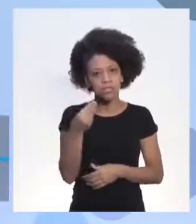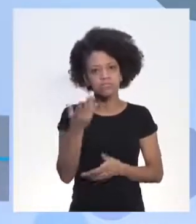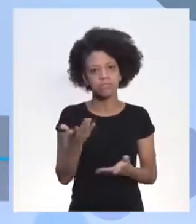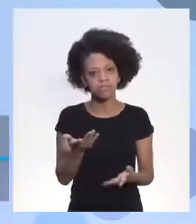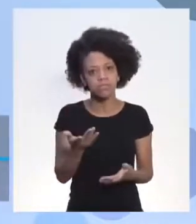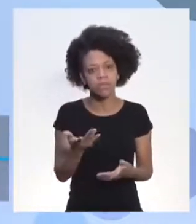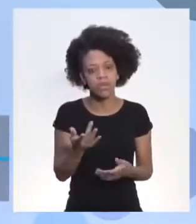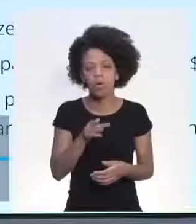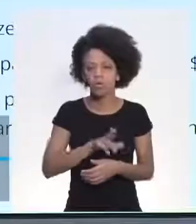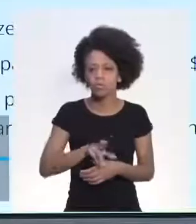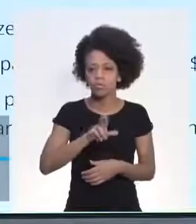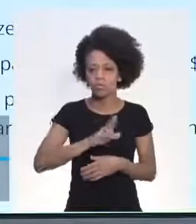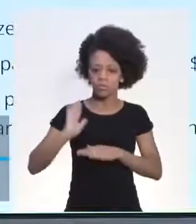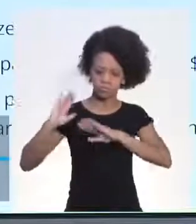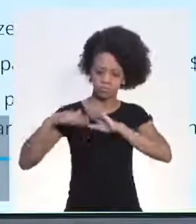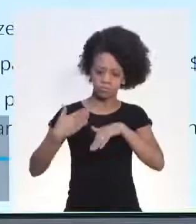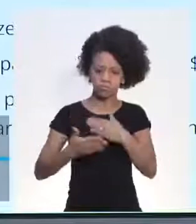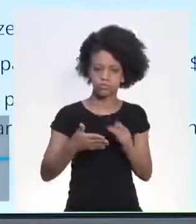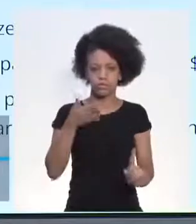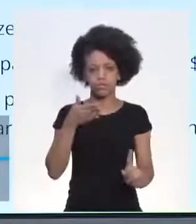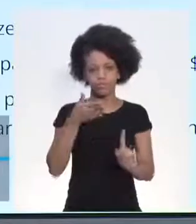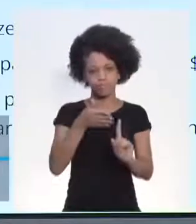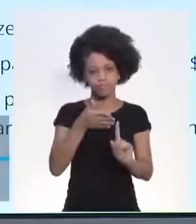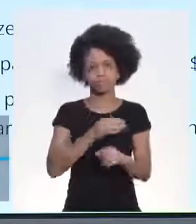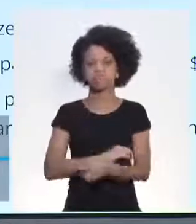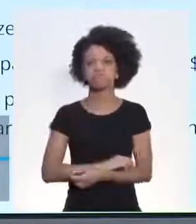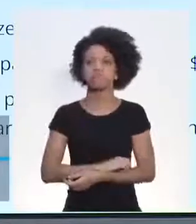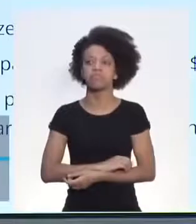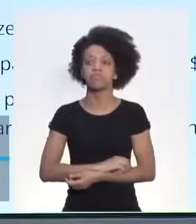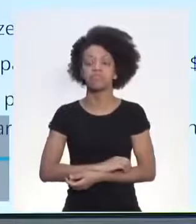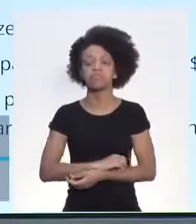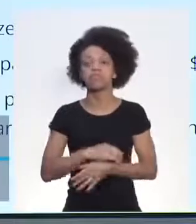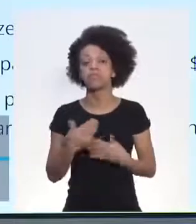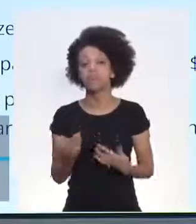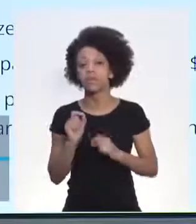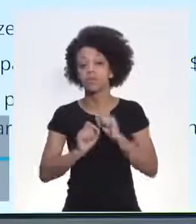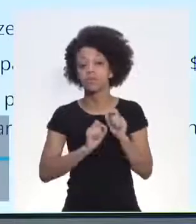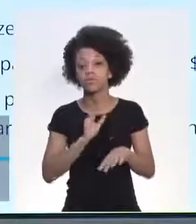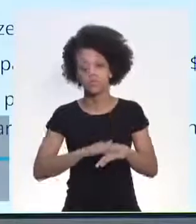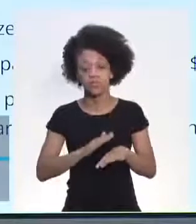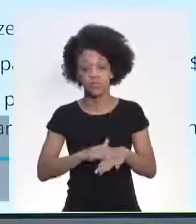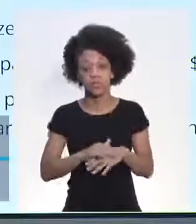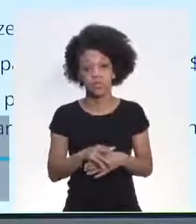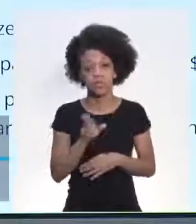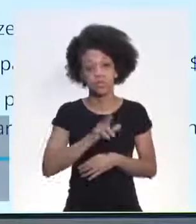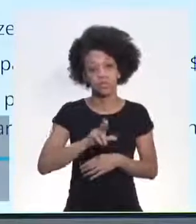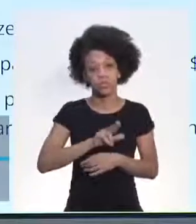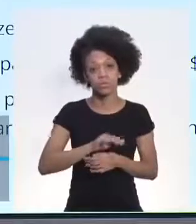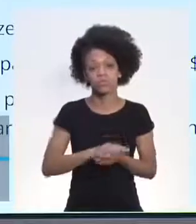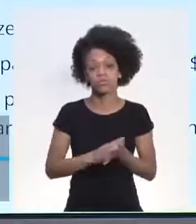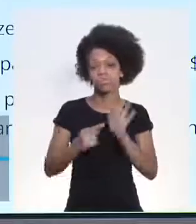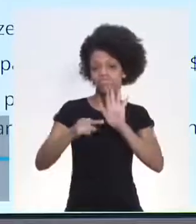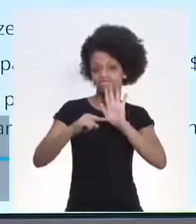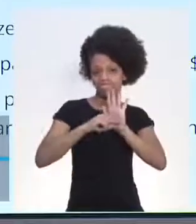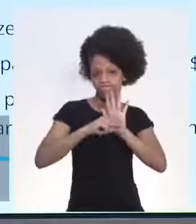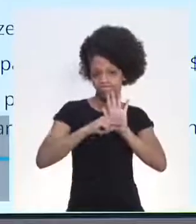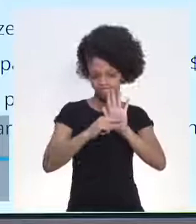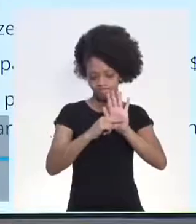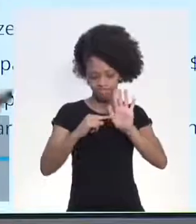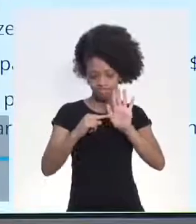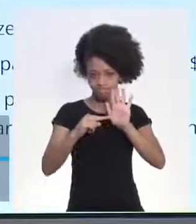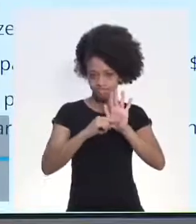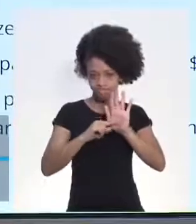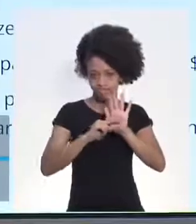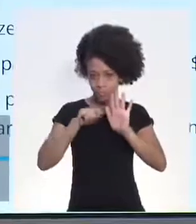nós utilizamos essas referências, né? Então, o que nós fazemos? Utilizando esse tracinho na frente, nós simbolizamos